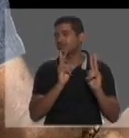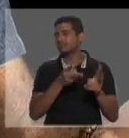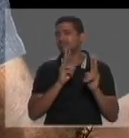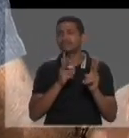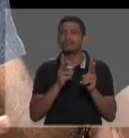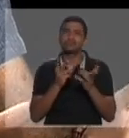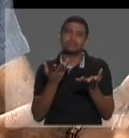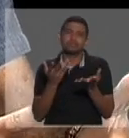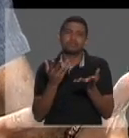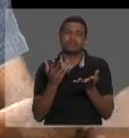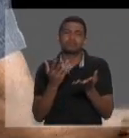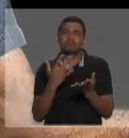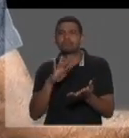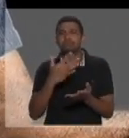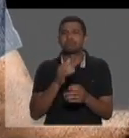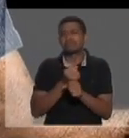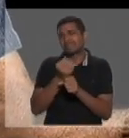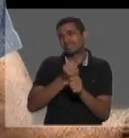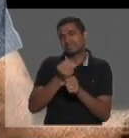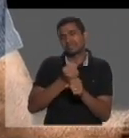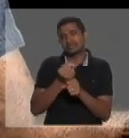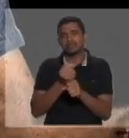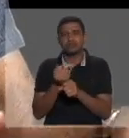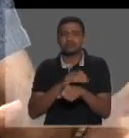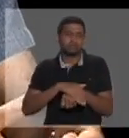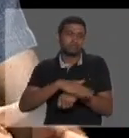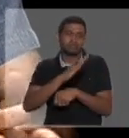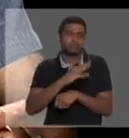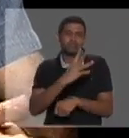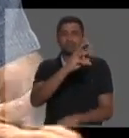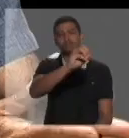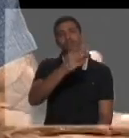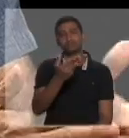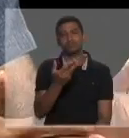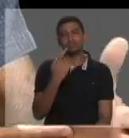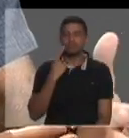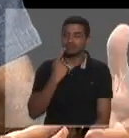e durante as próximas décadas ele é. No entanto, foi